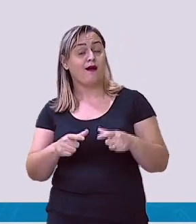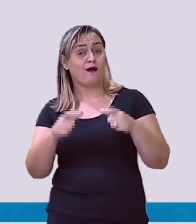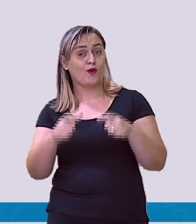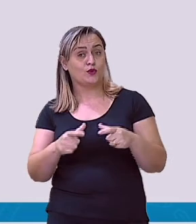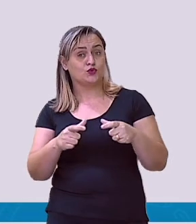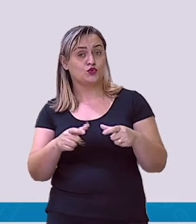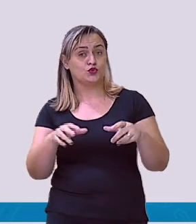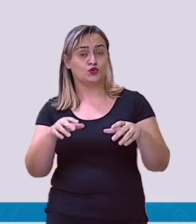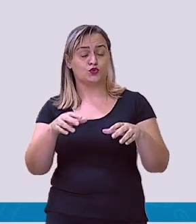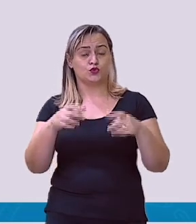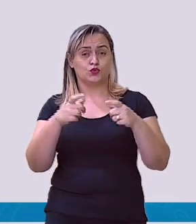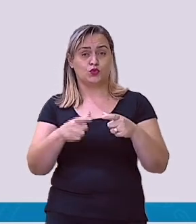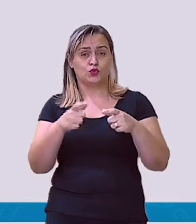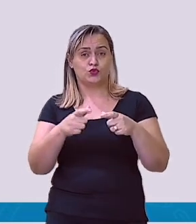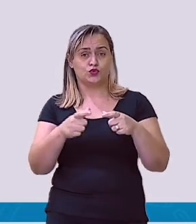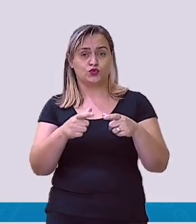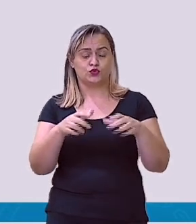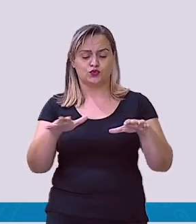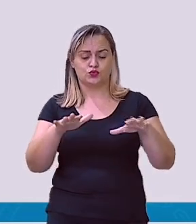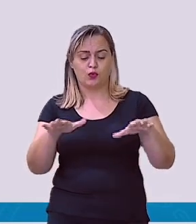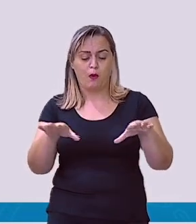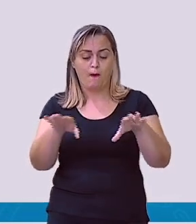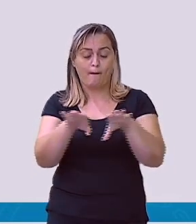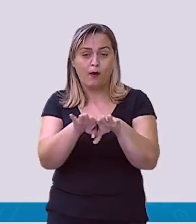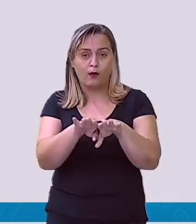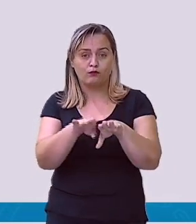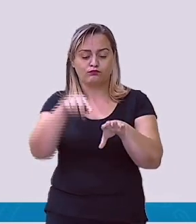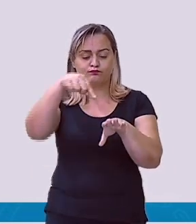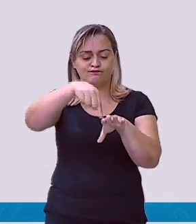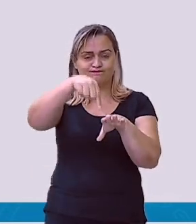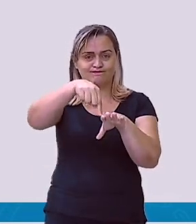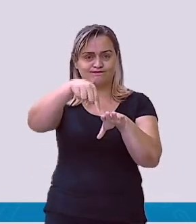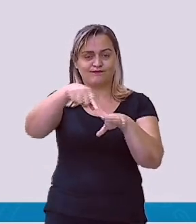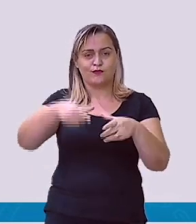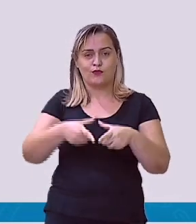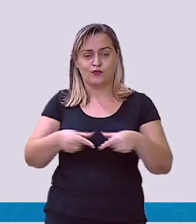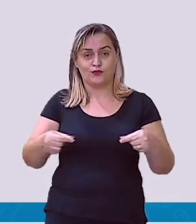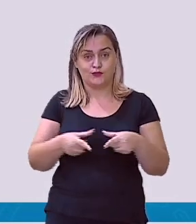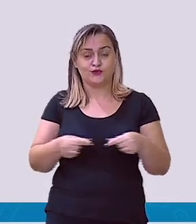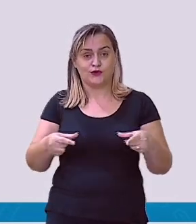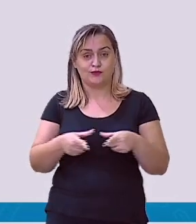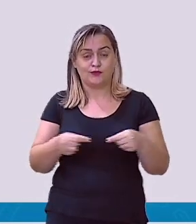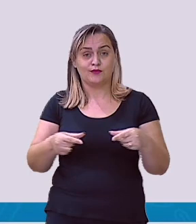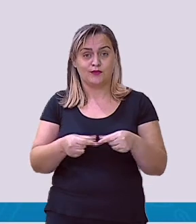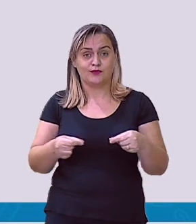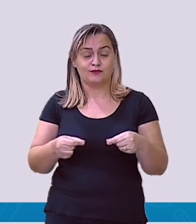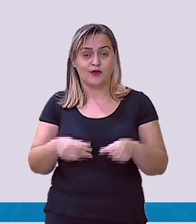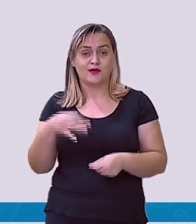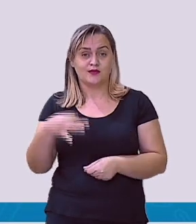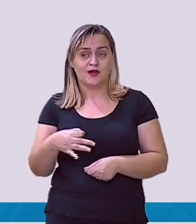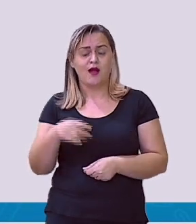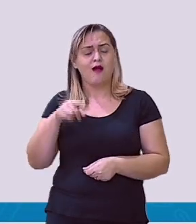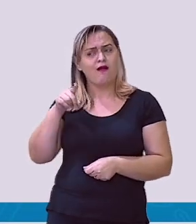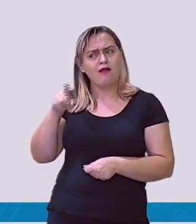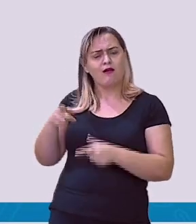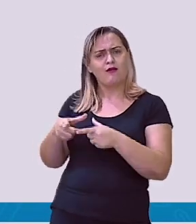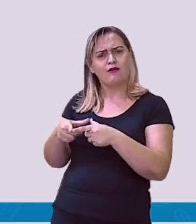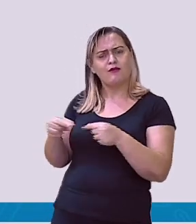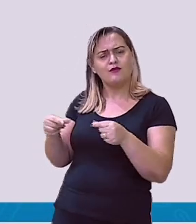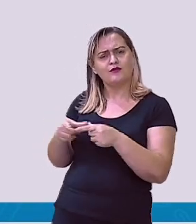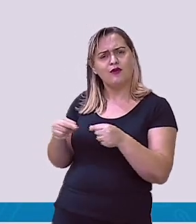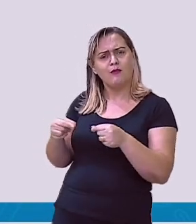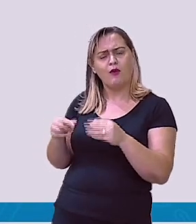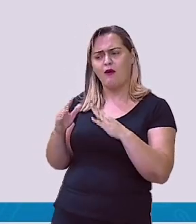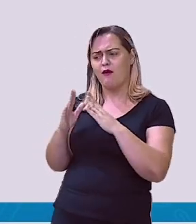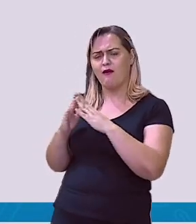choque de placas. A engenharia para as construções do Japão é diferente da nossa, porque as nossas